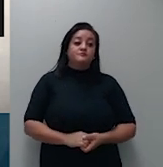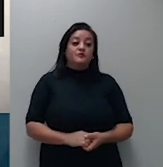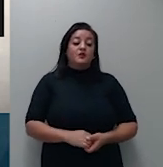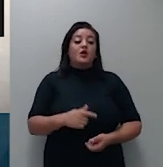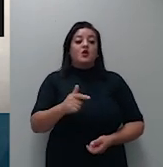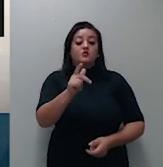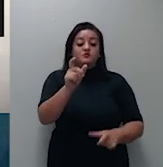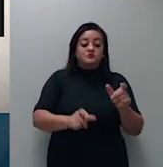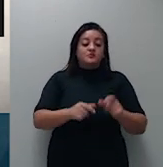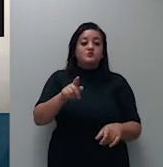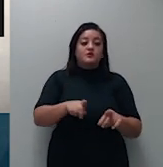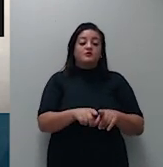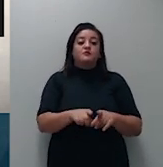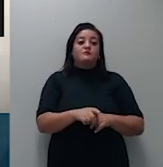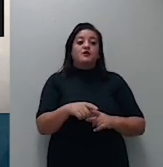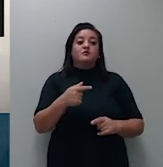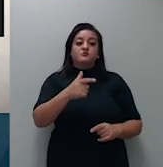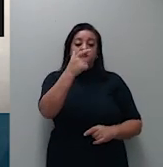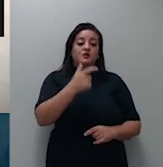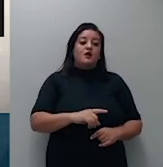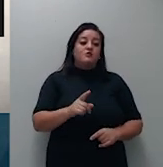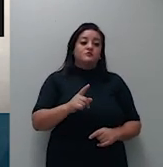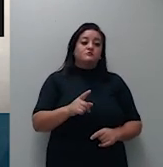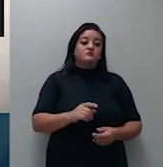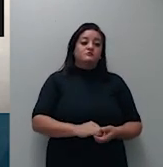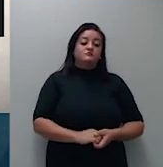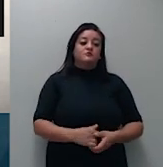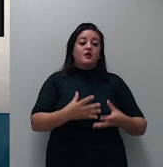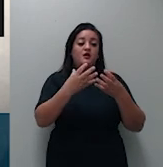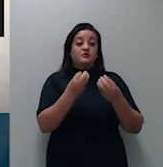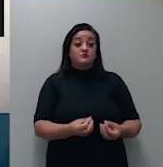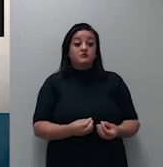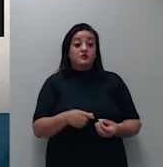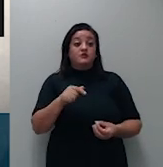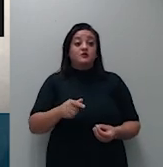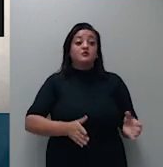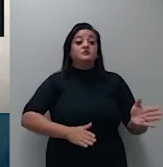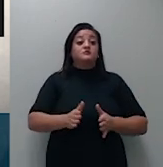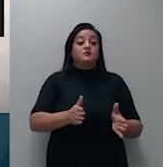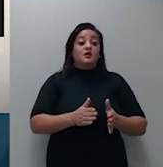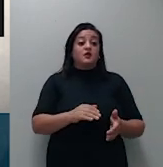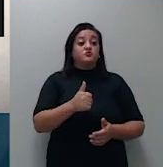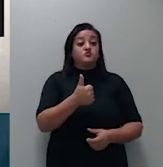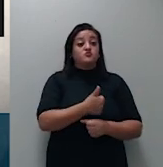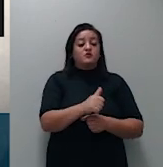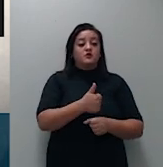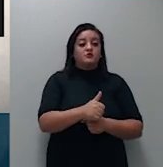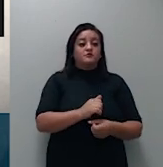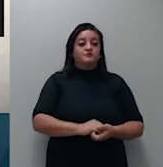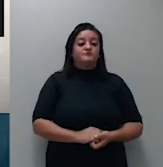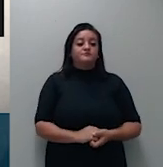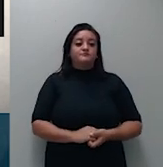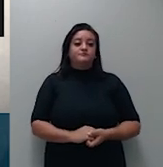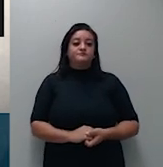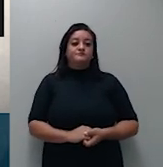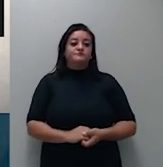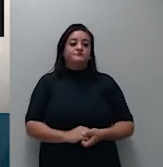esses terceiros não estão também submetidos a este prazo